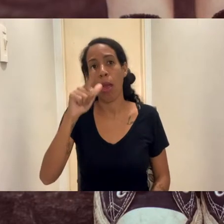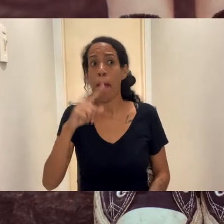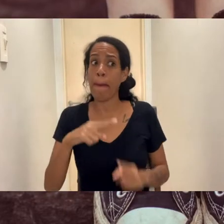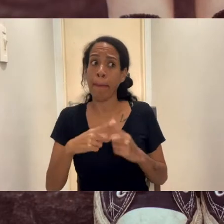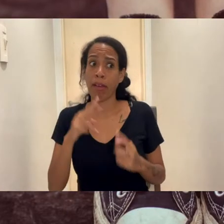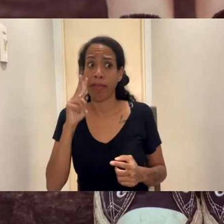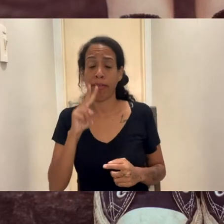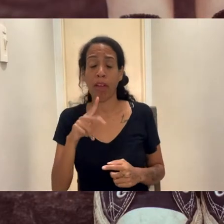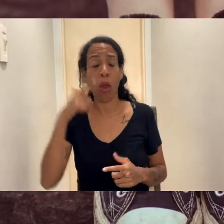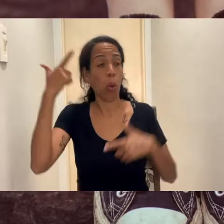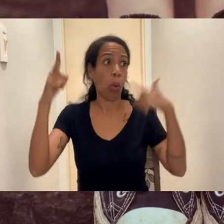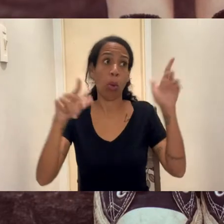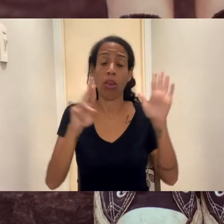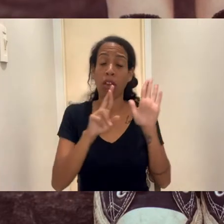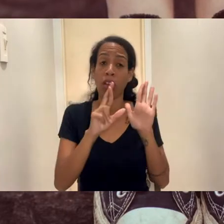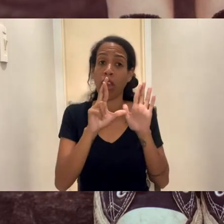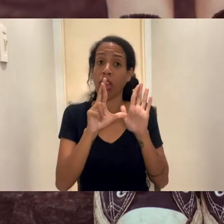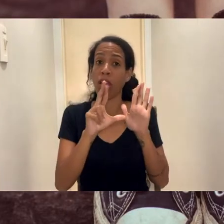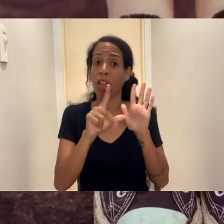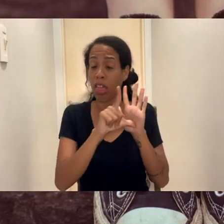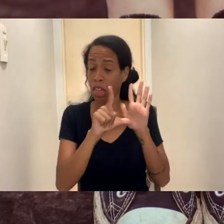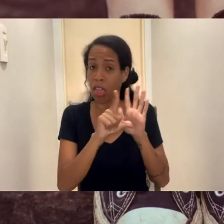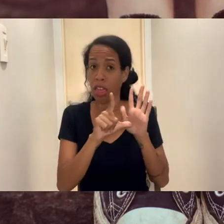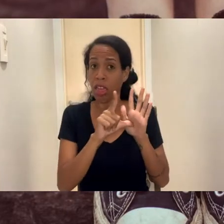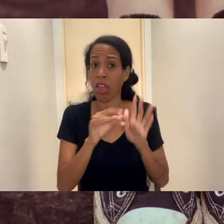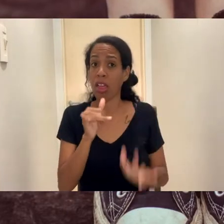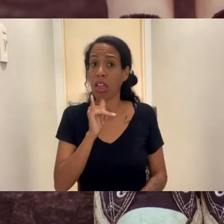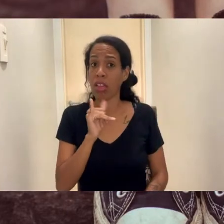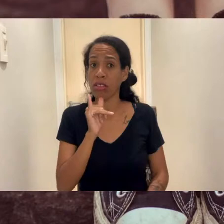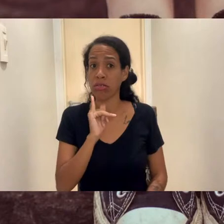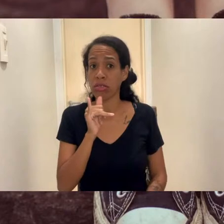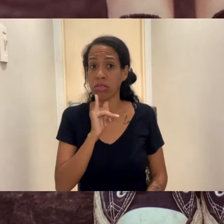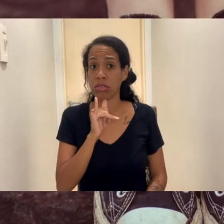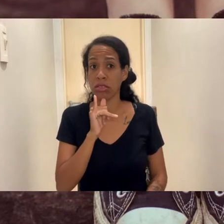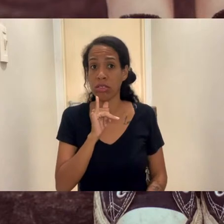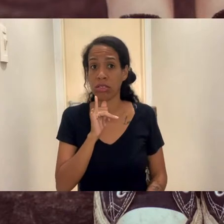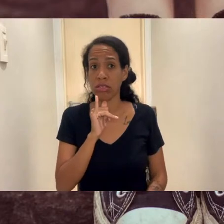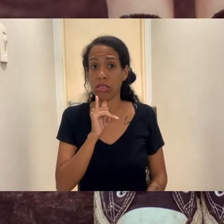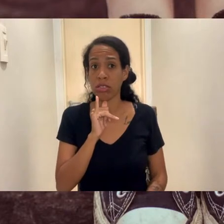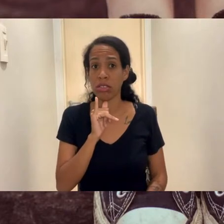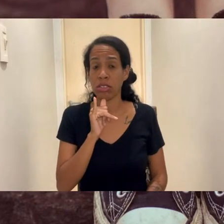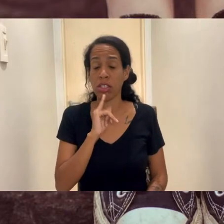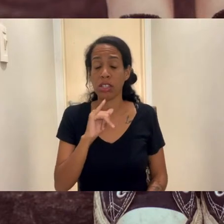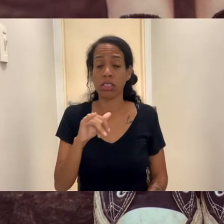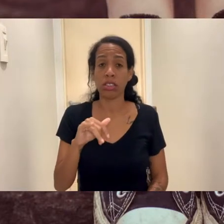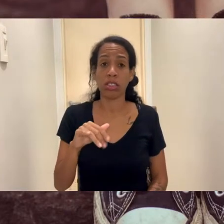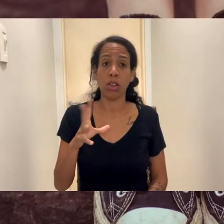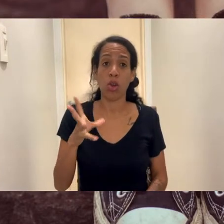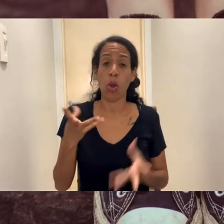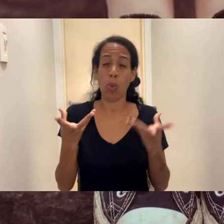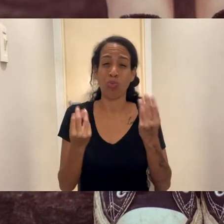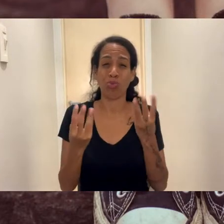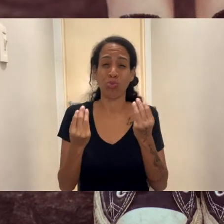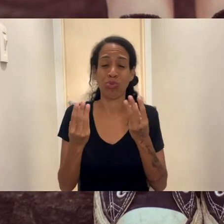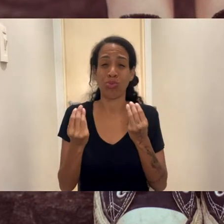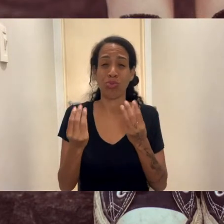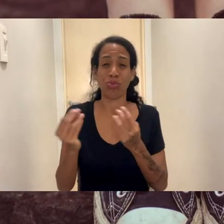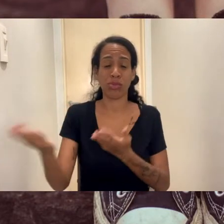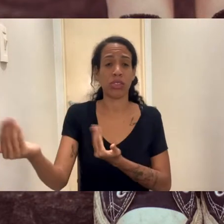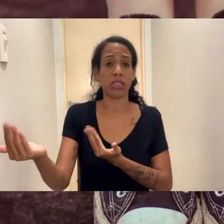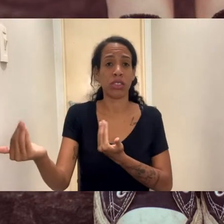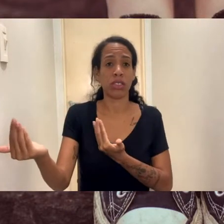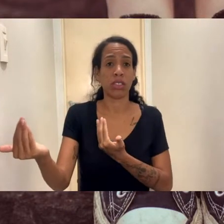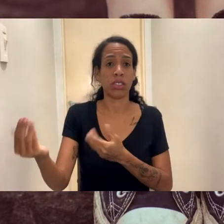outras legislações que são garantidoras, como, por exemplo, a gente tem um número imenso de adolescentes que estão dentro de